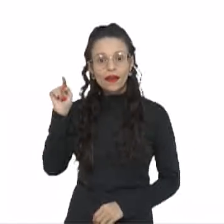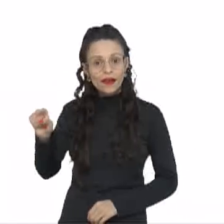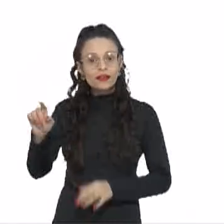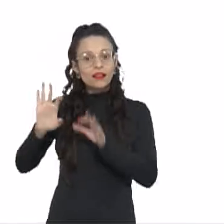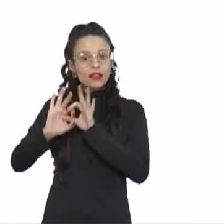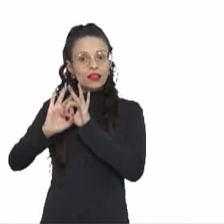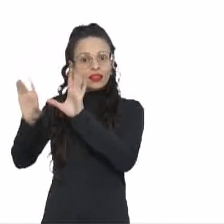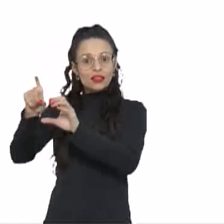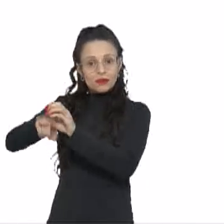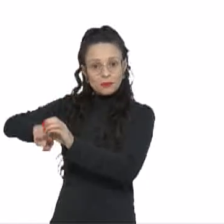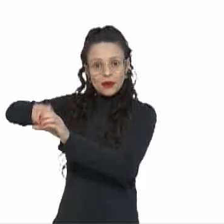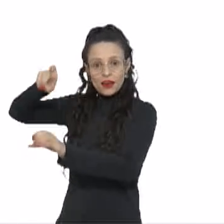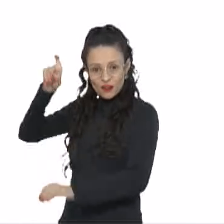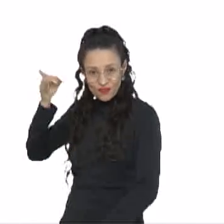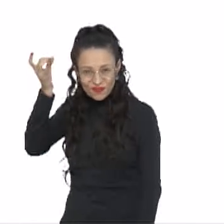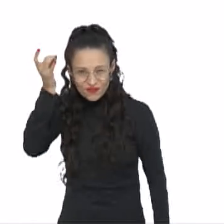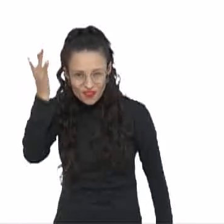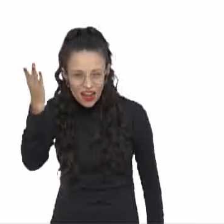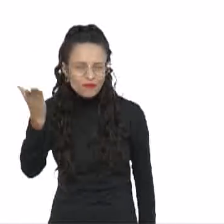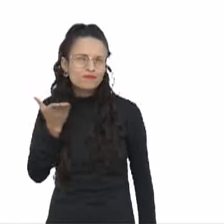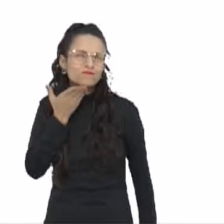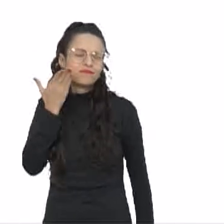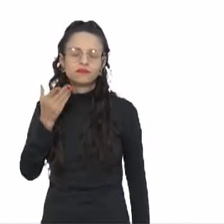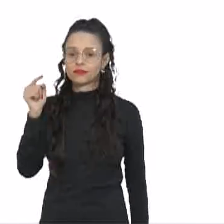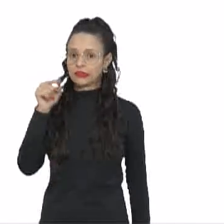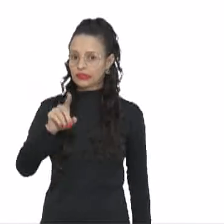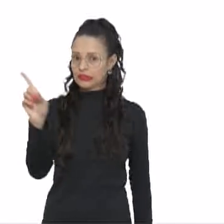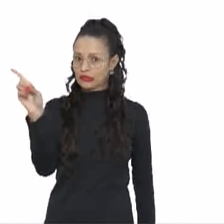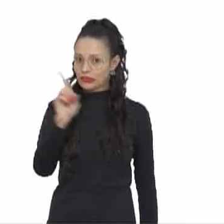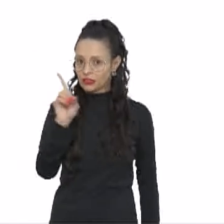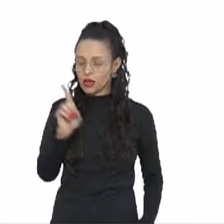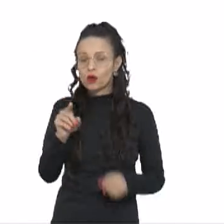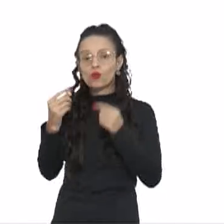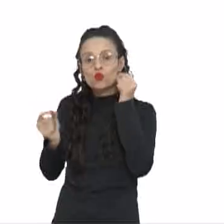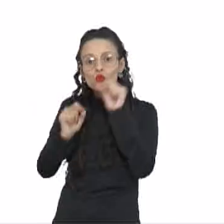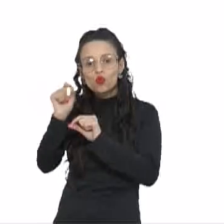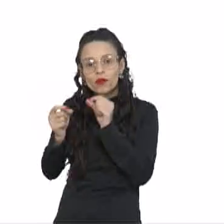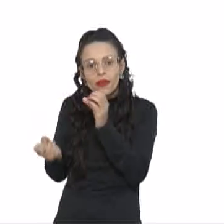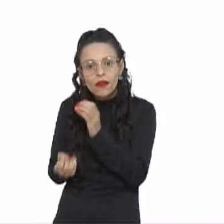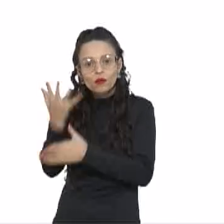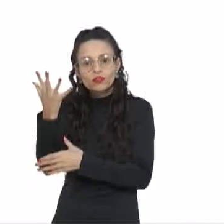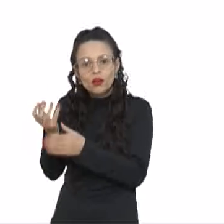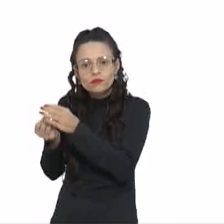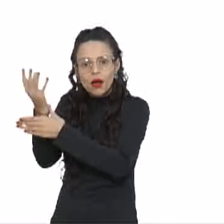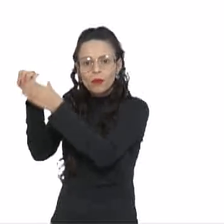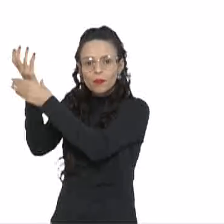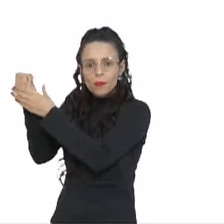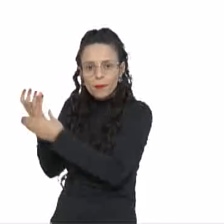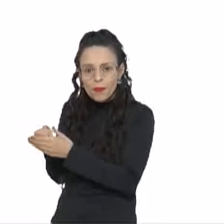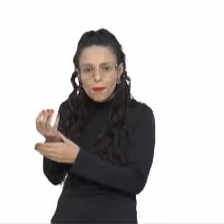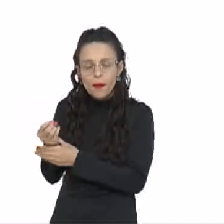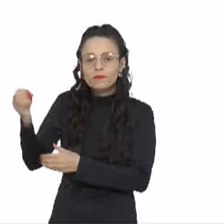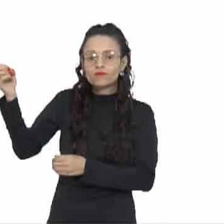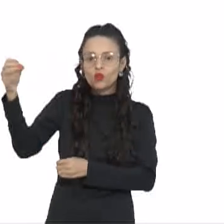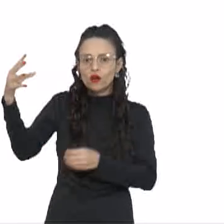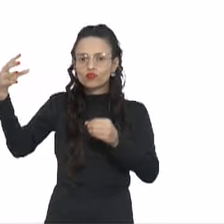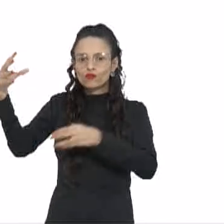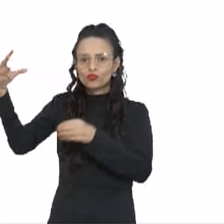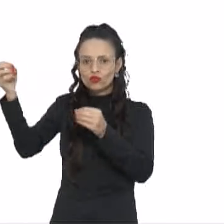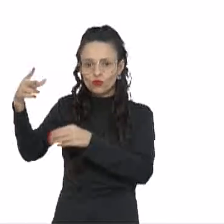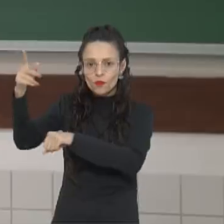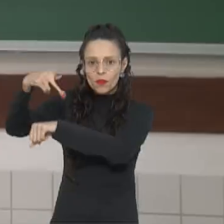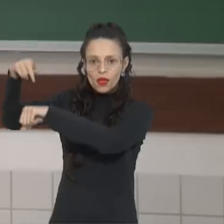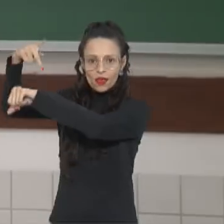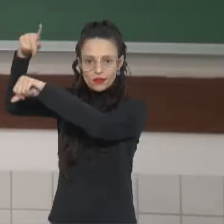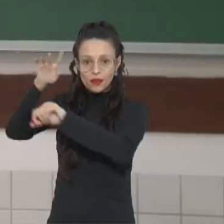foi fácil. O resultado foi a formação de novos países, o resultado dessa libertação. Mas, com esses